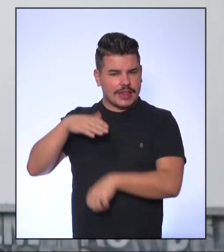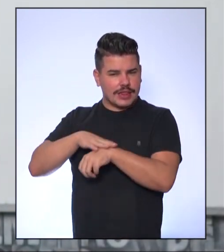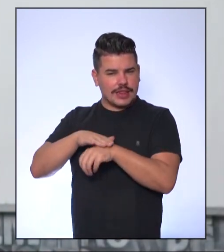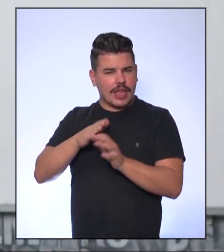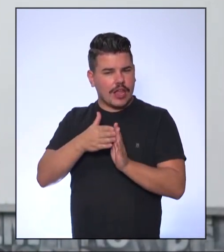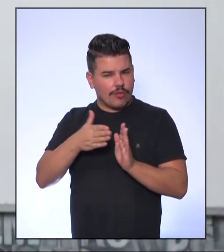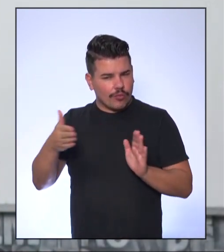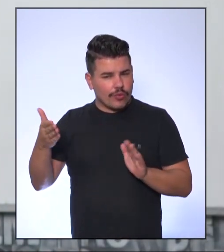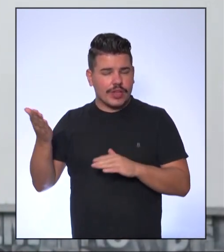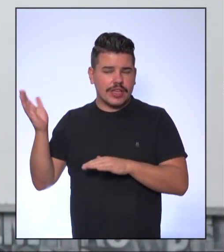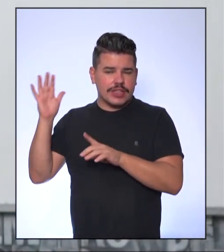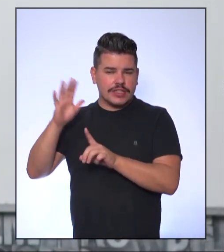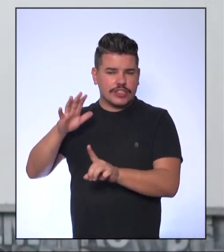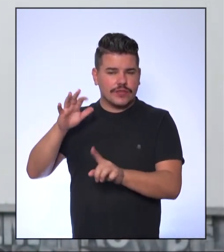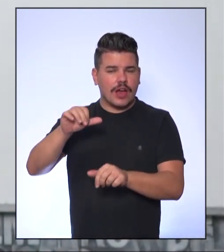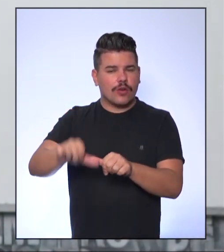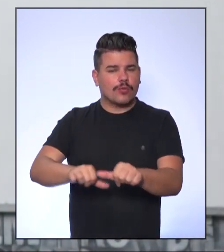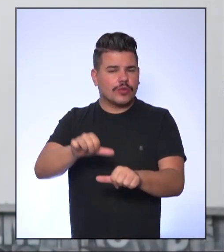Ó,